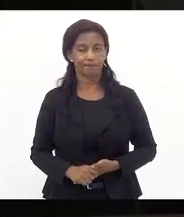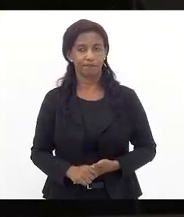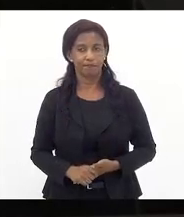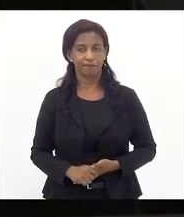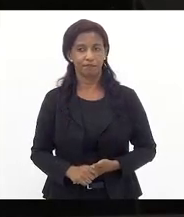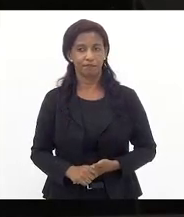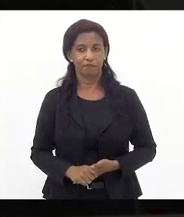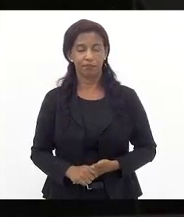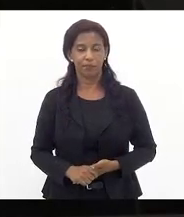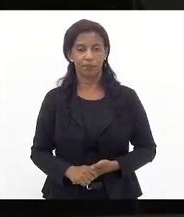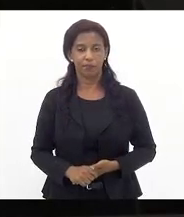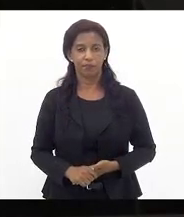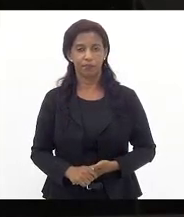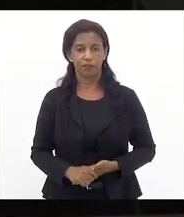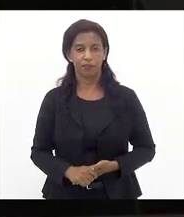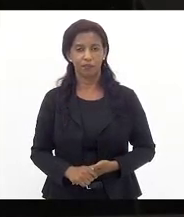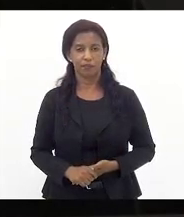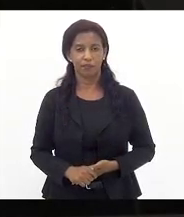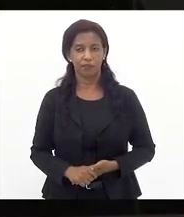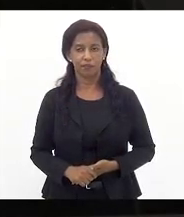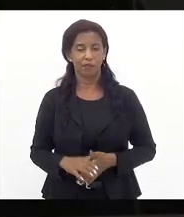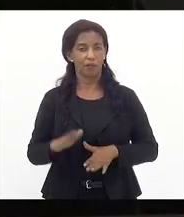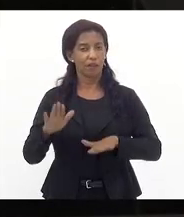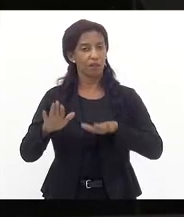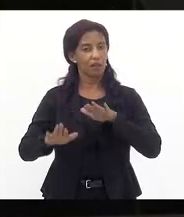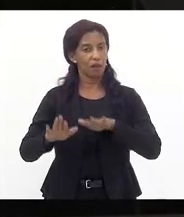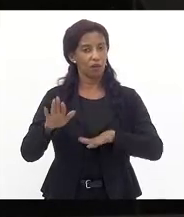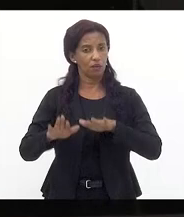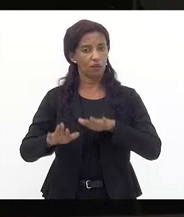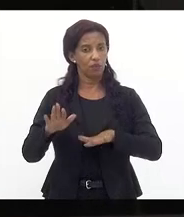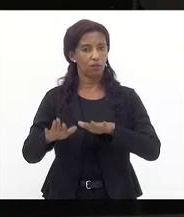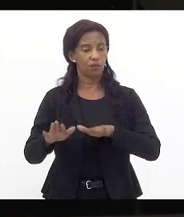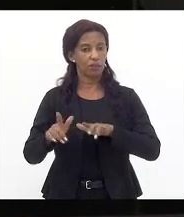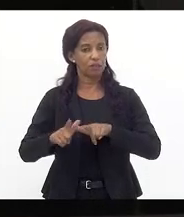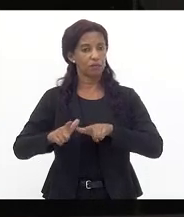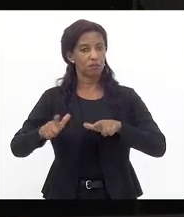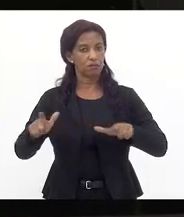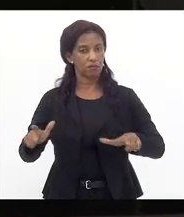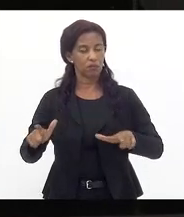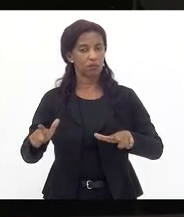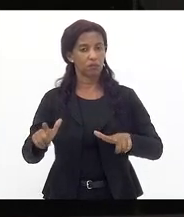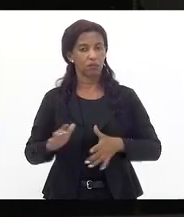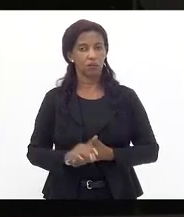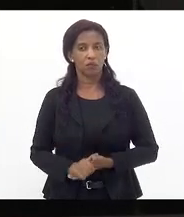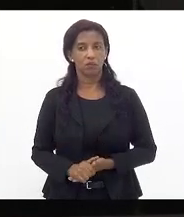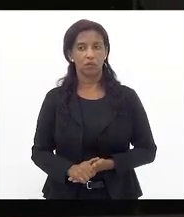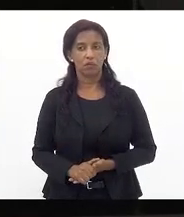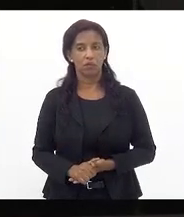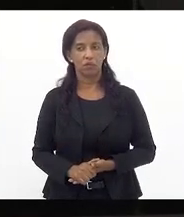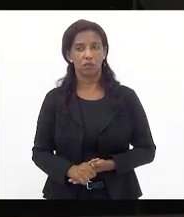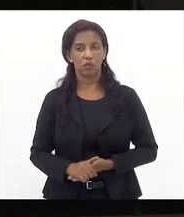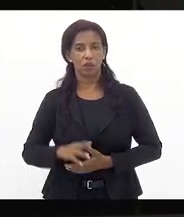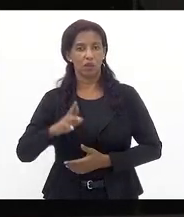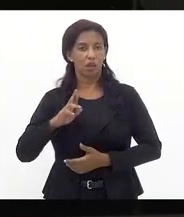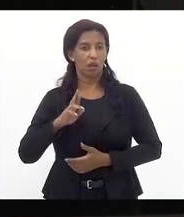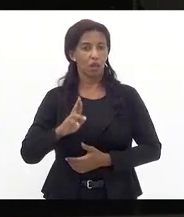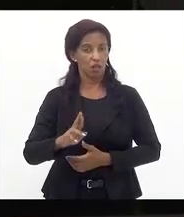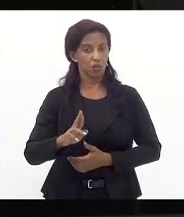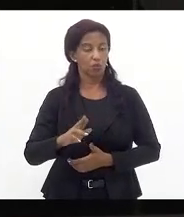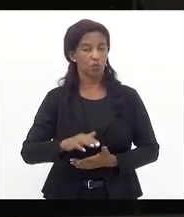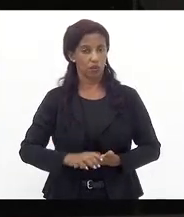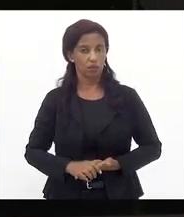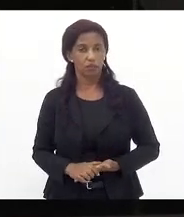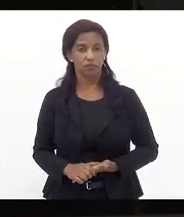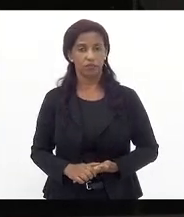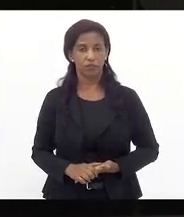por essa que é talvez uma grande arma, e uso essa